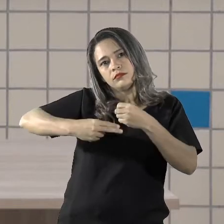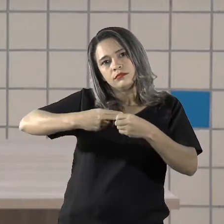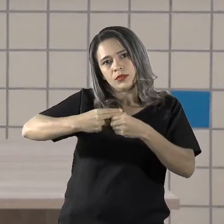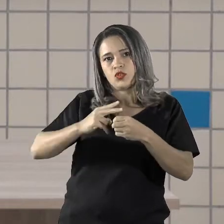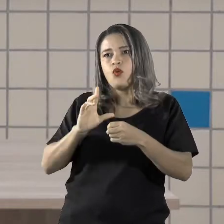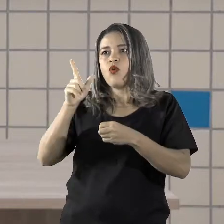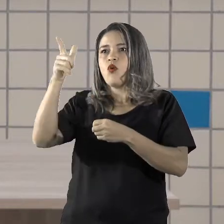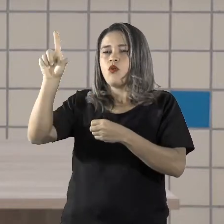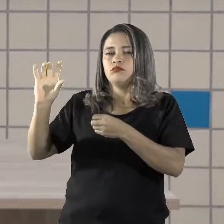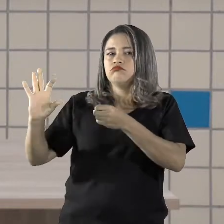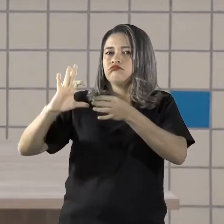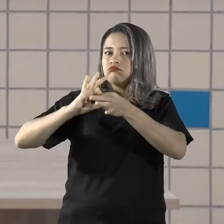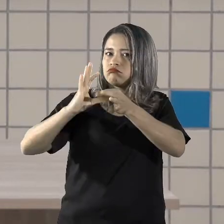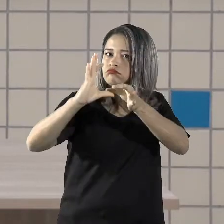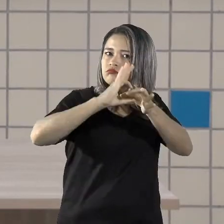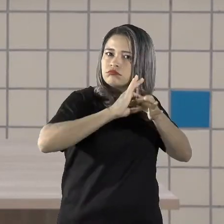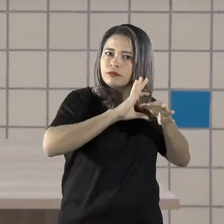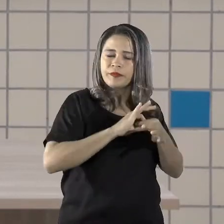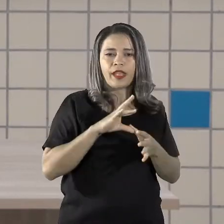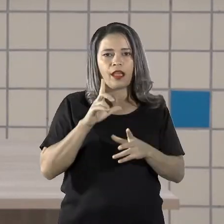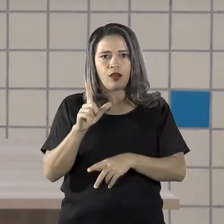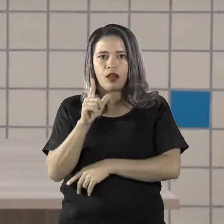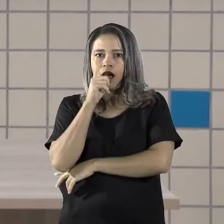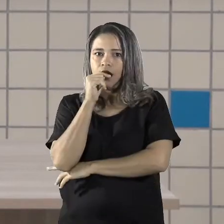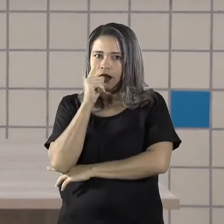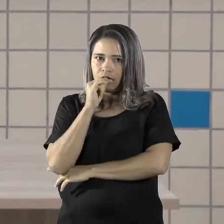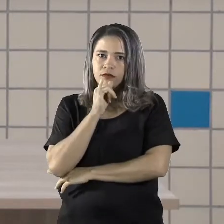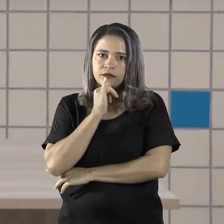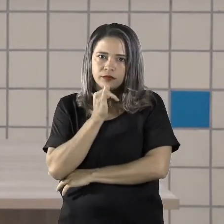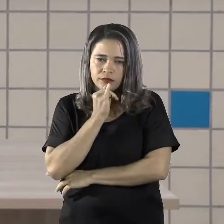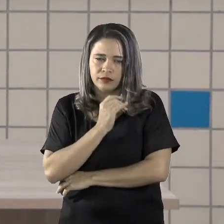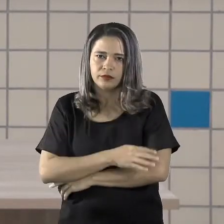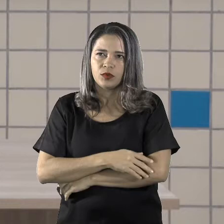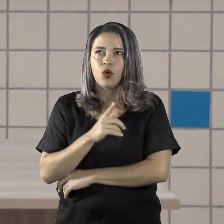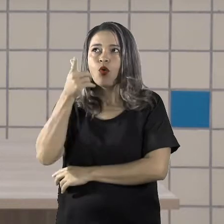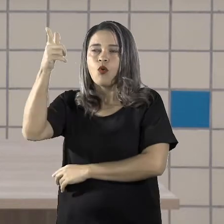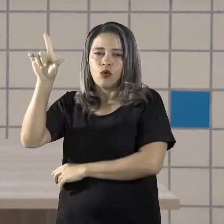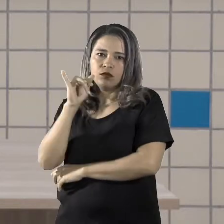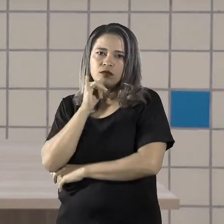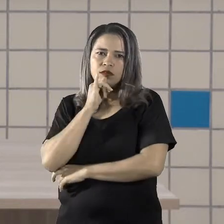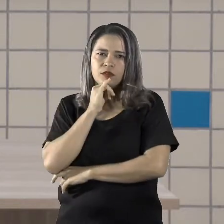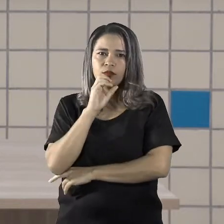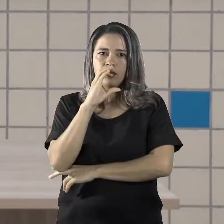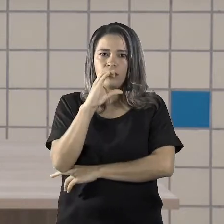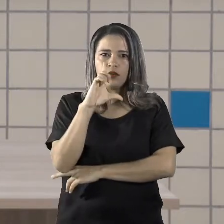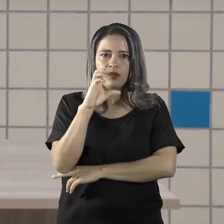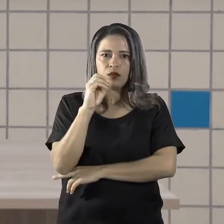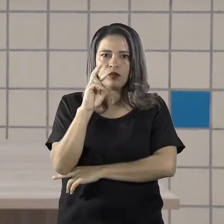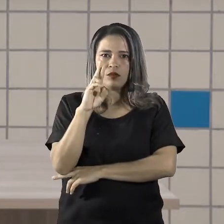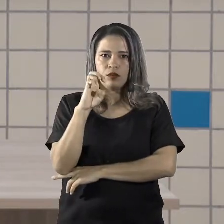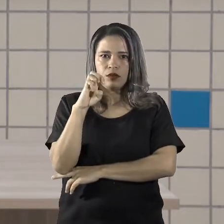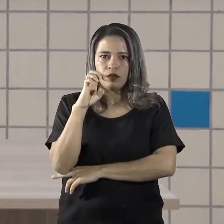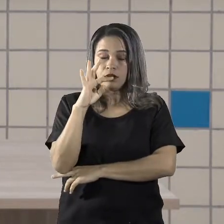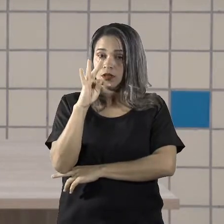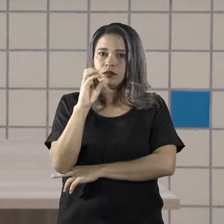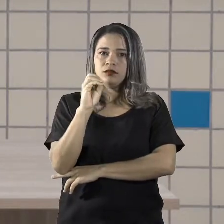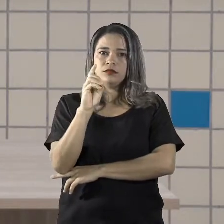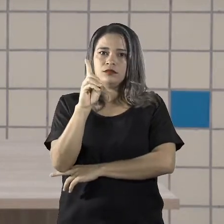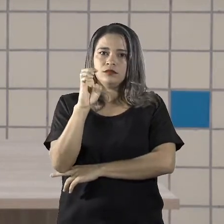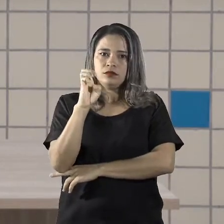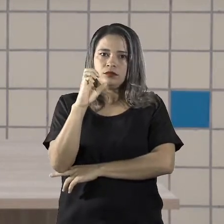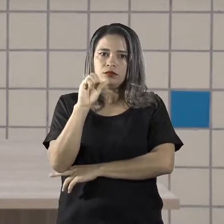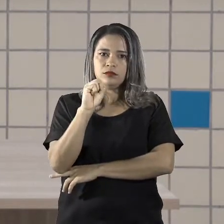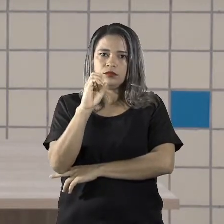unir, que é no caso da água. Outro exemplo que nós temos é o cloreto de sódio, que ele é formado por